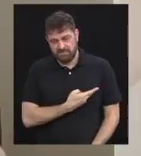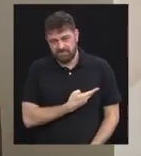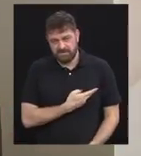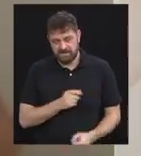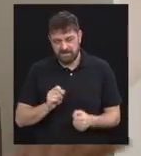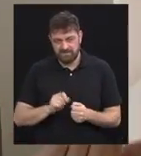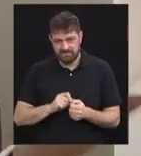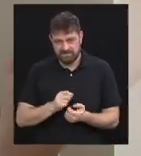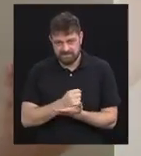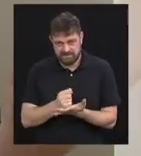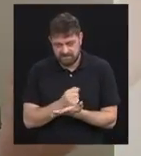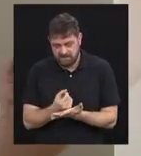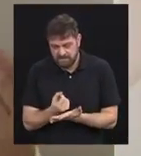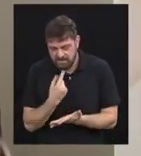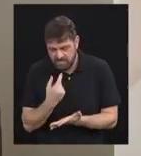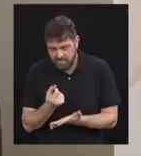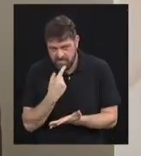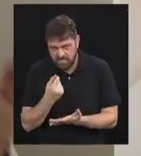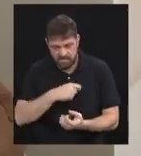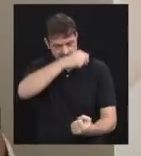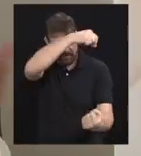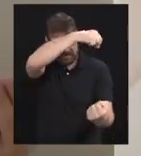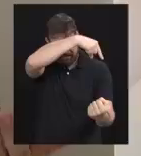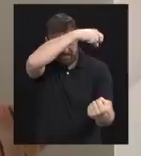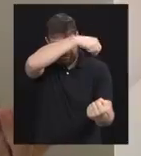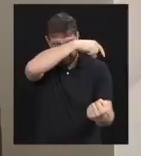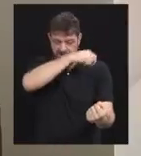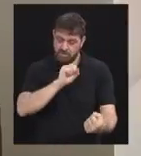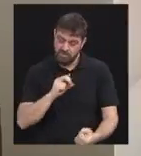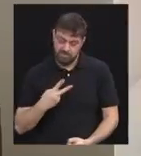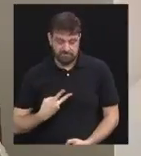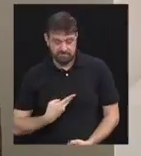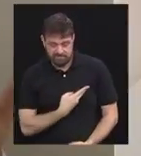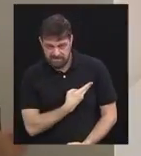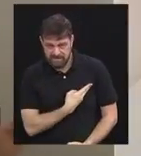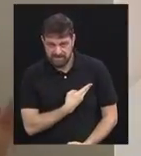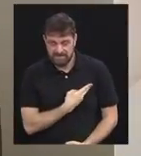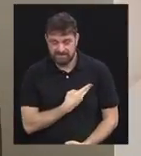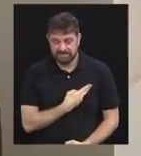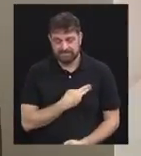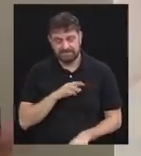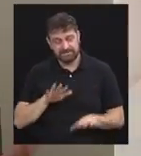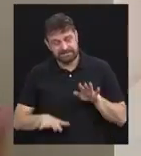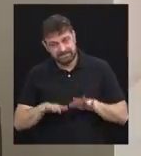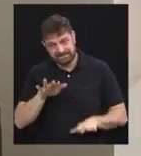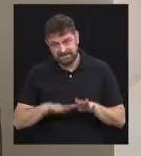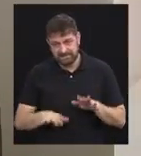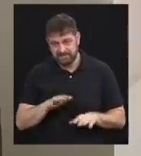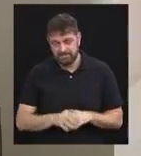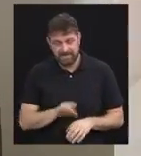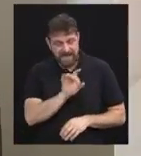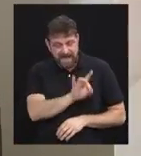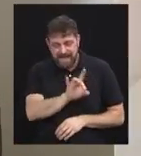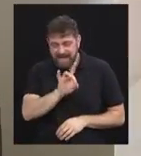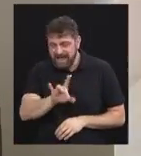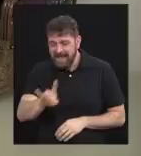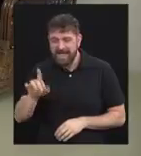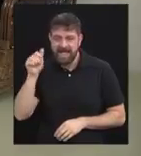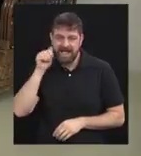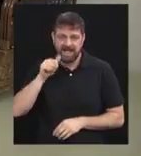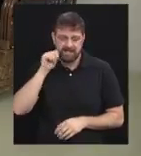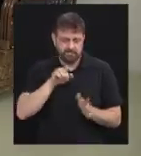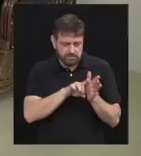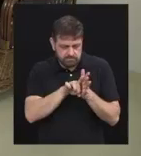sim fazer um tratamento sistêmico. Ou operar, se for o caso, mas isso vai depender, é bastante individualizado cada